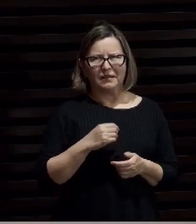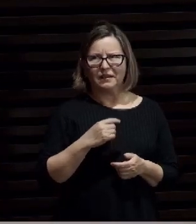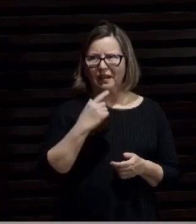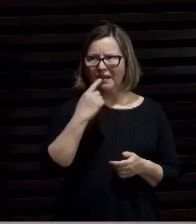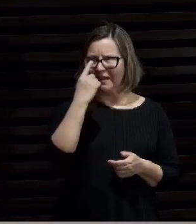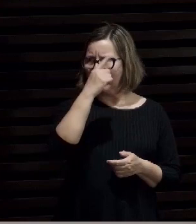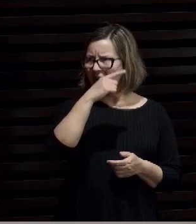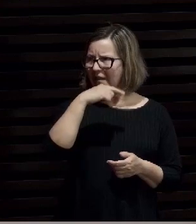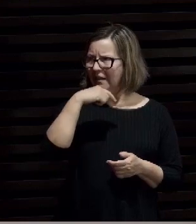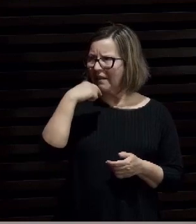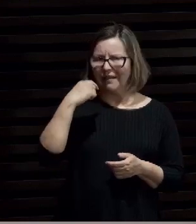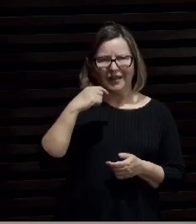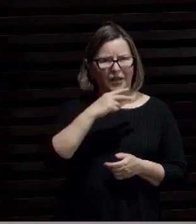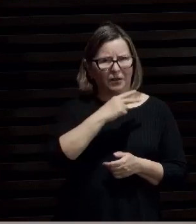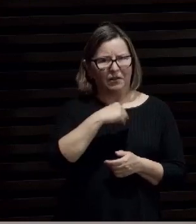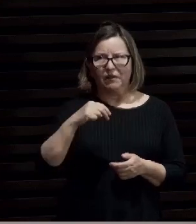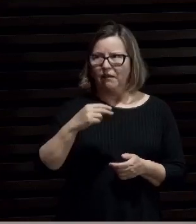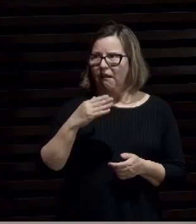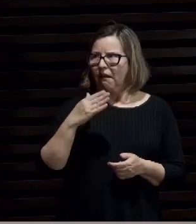Perplexo.